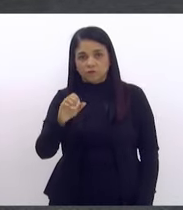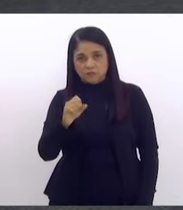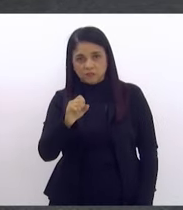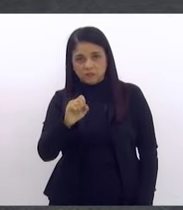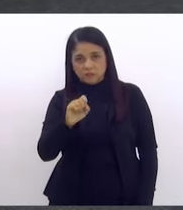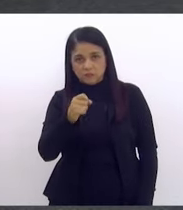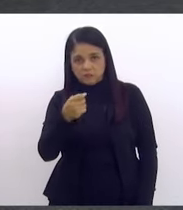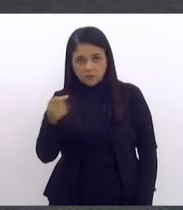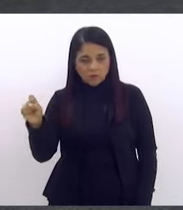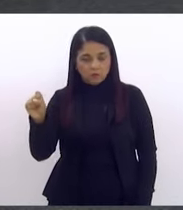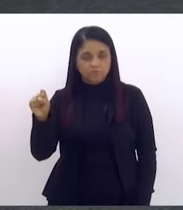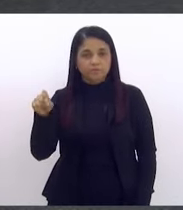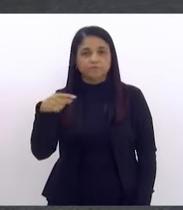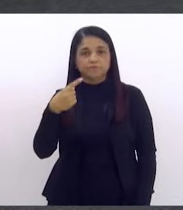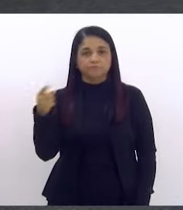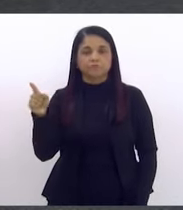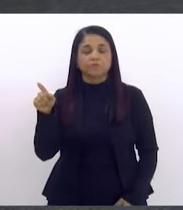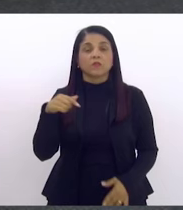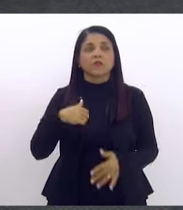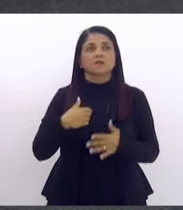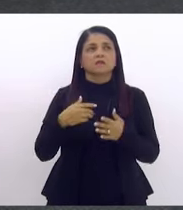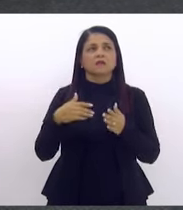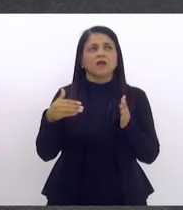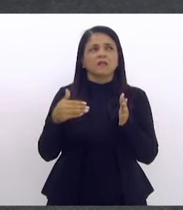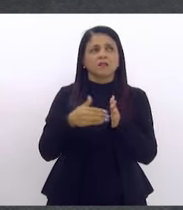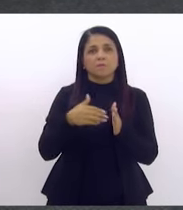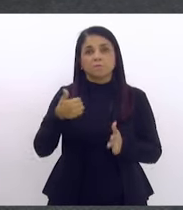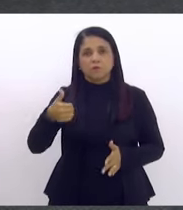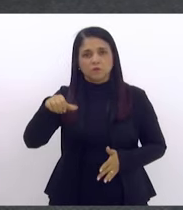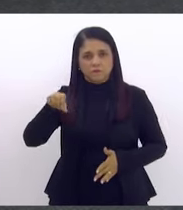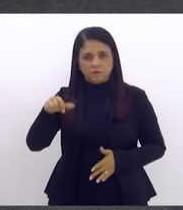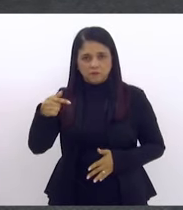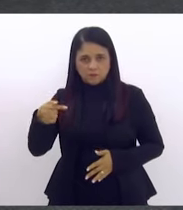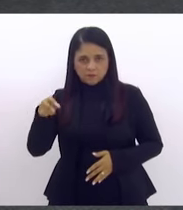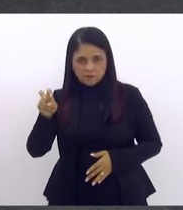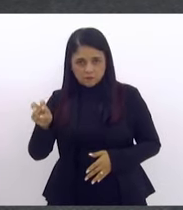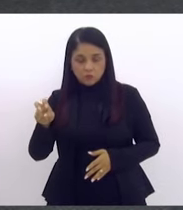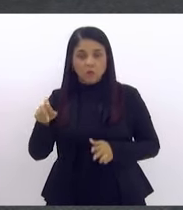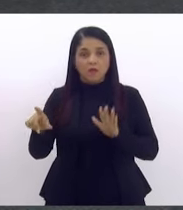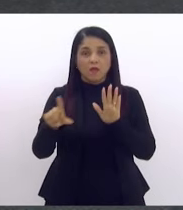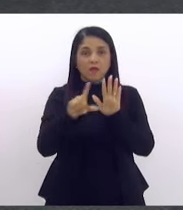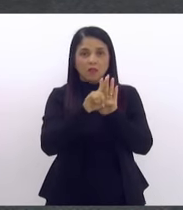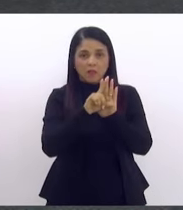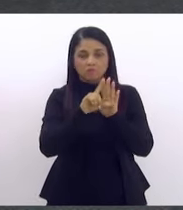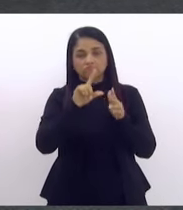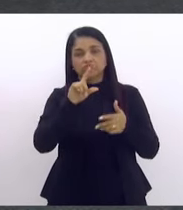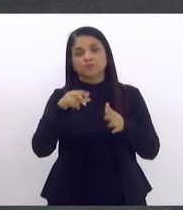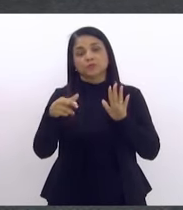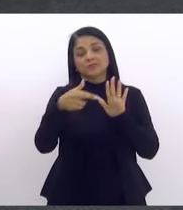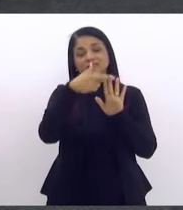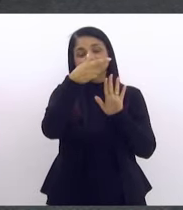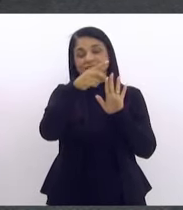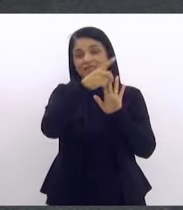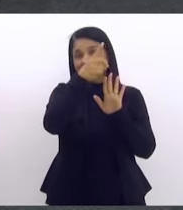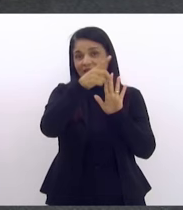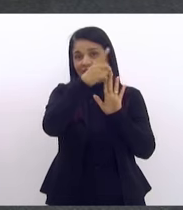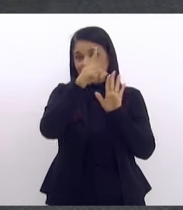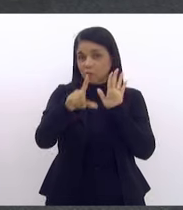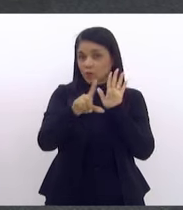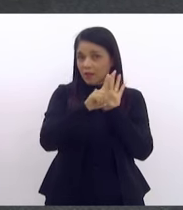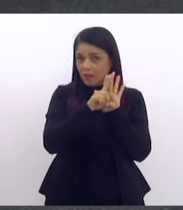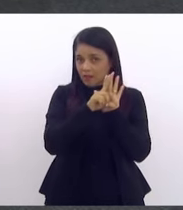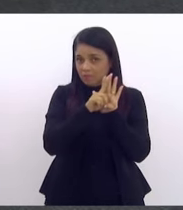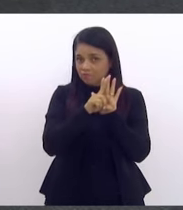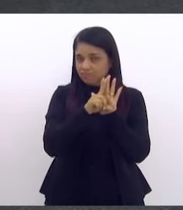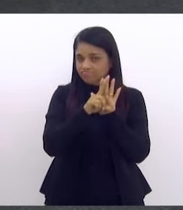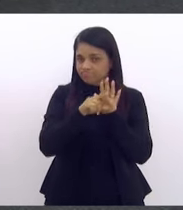Constituição de 75, ele legislasse por decreto-lei. E assim ele o